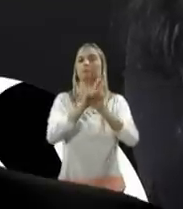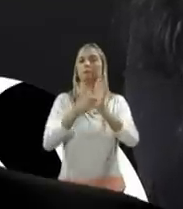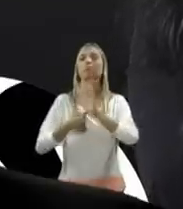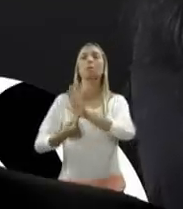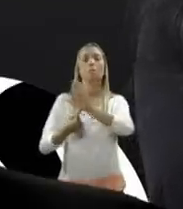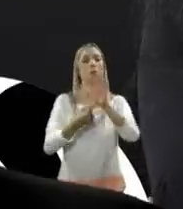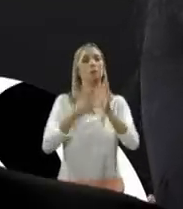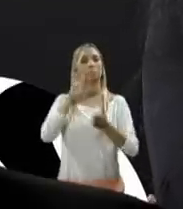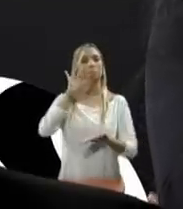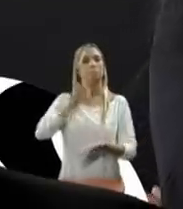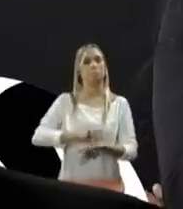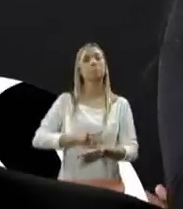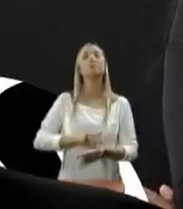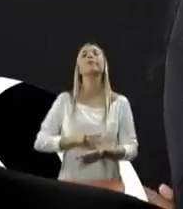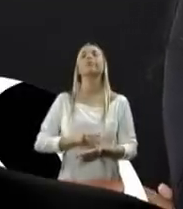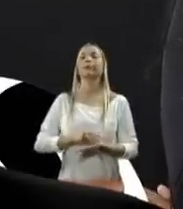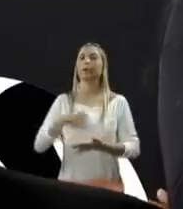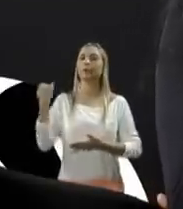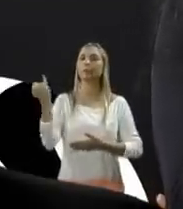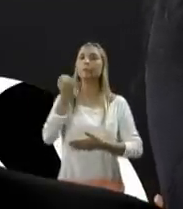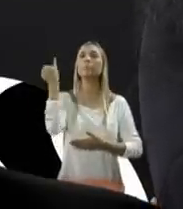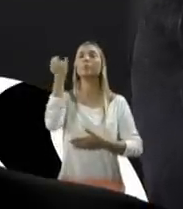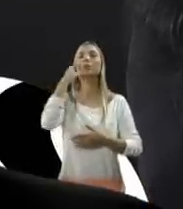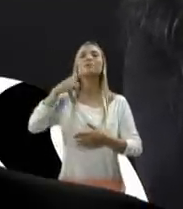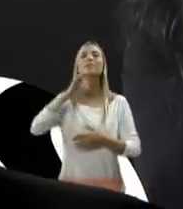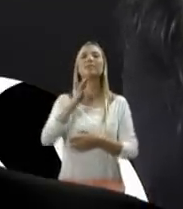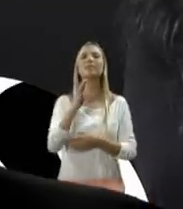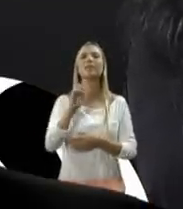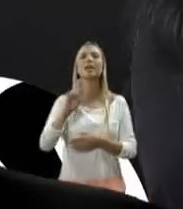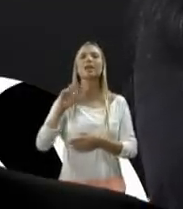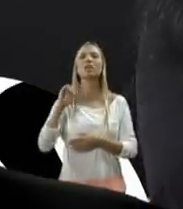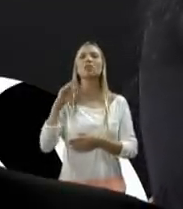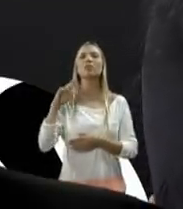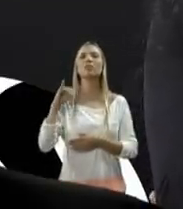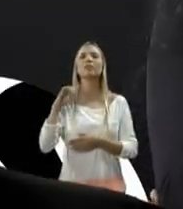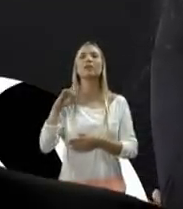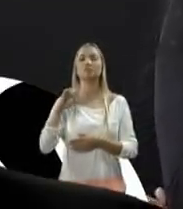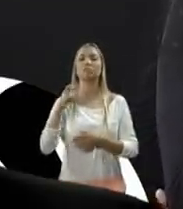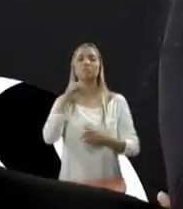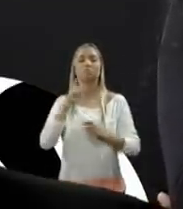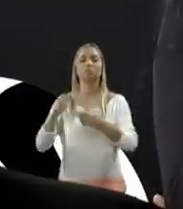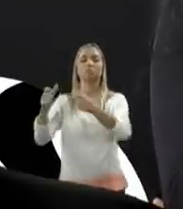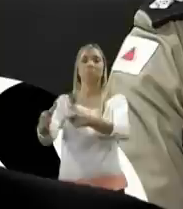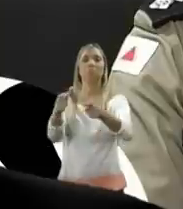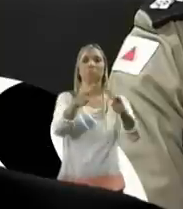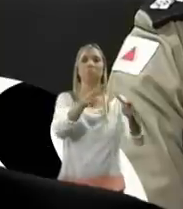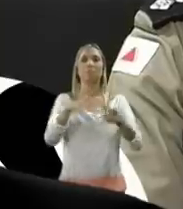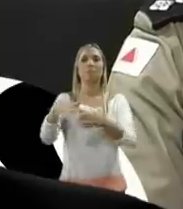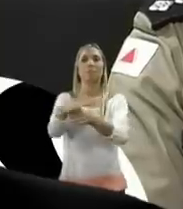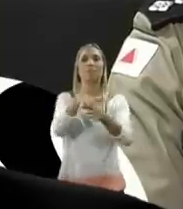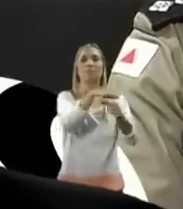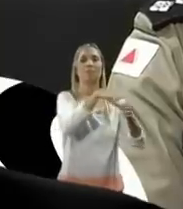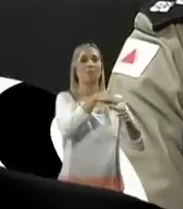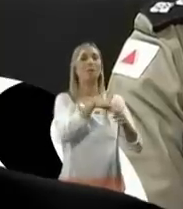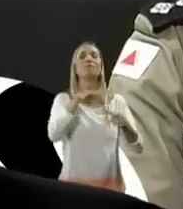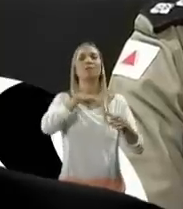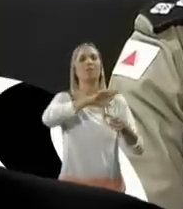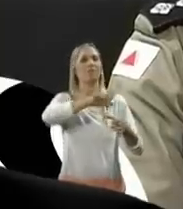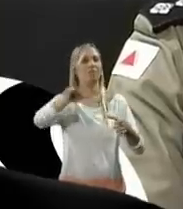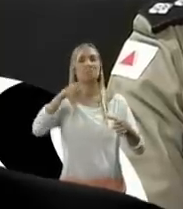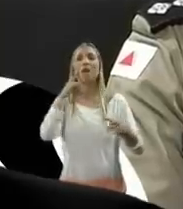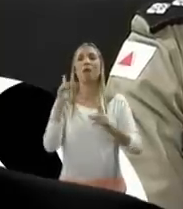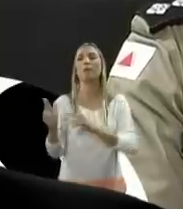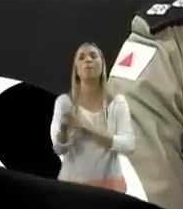se pautarem para a territorialidade, porque os territórios são diferenciados. Nenhuma